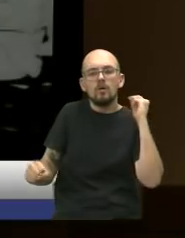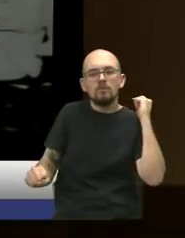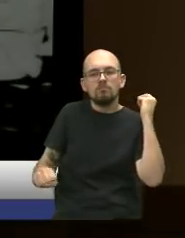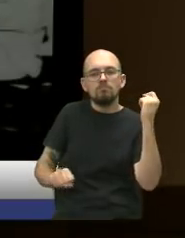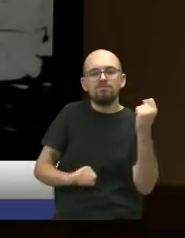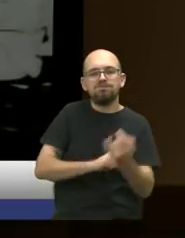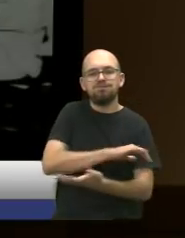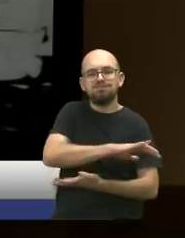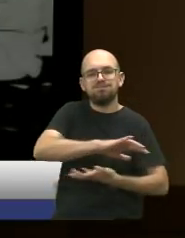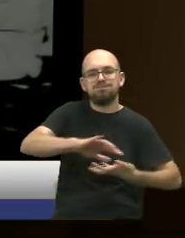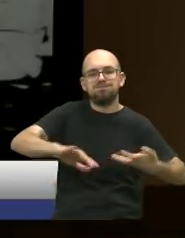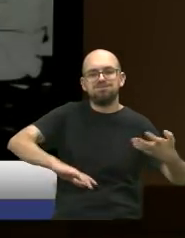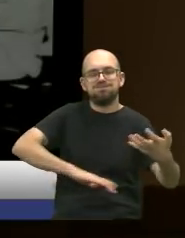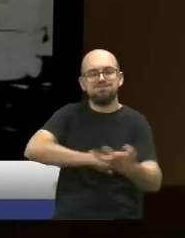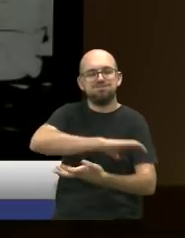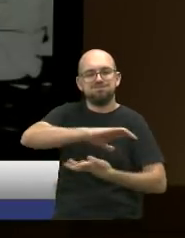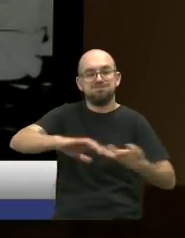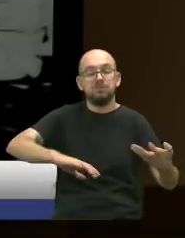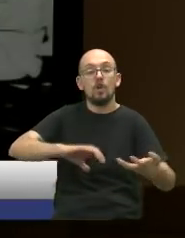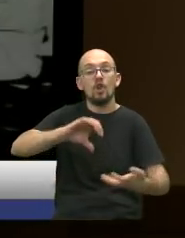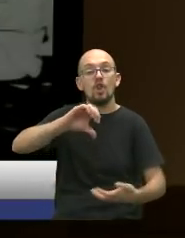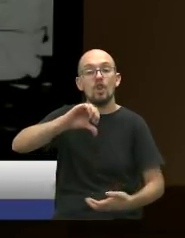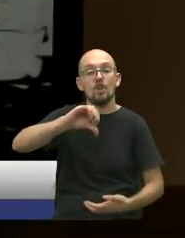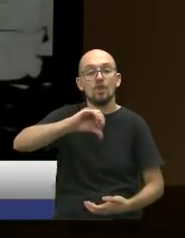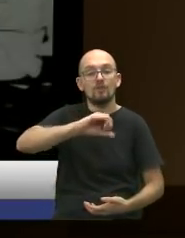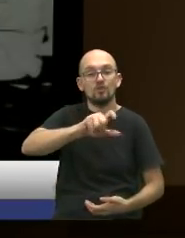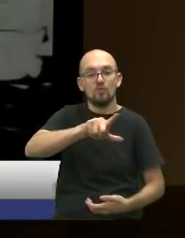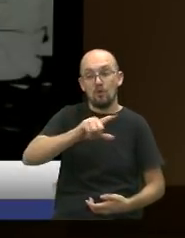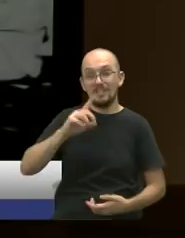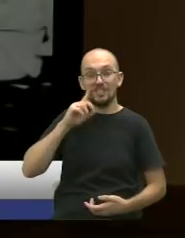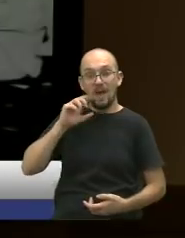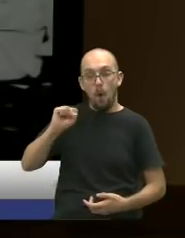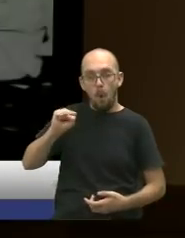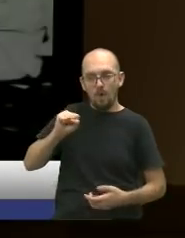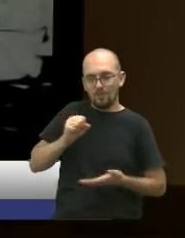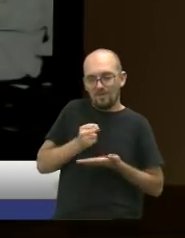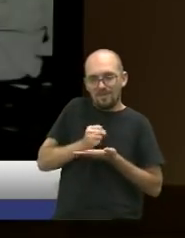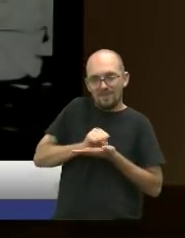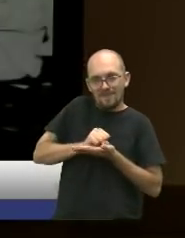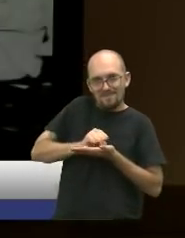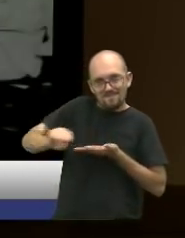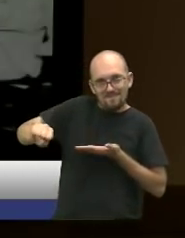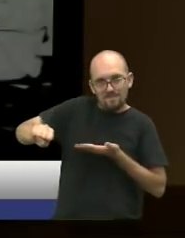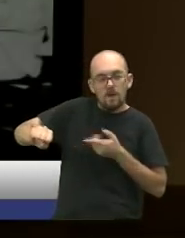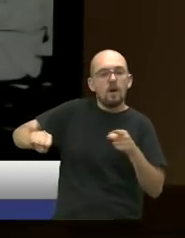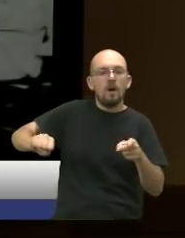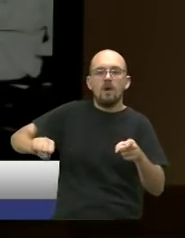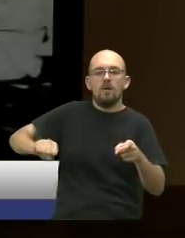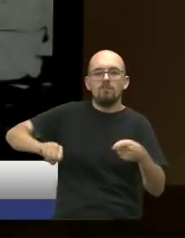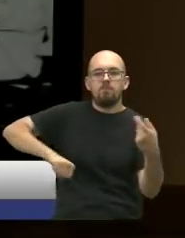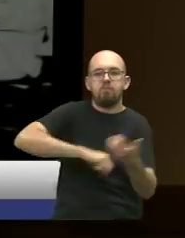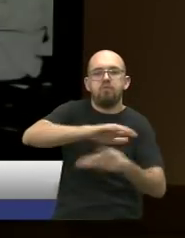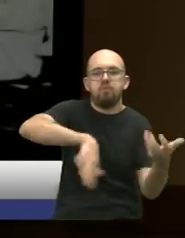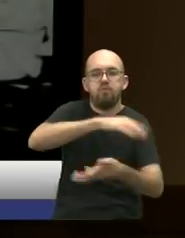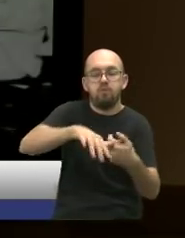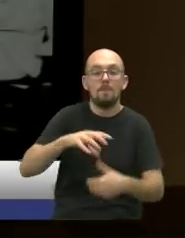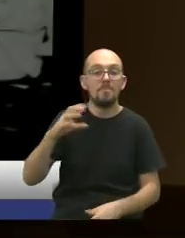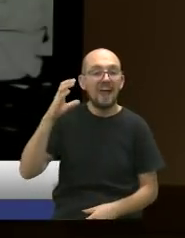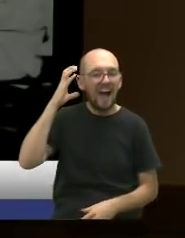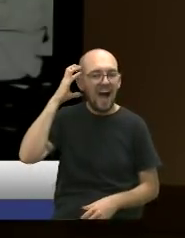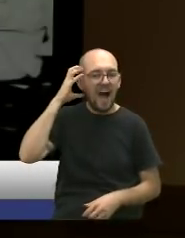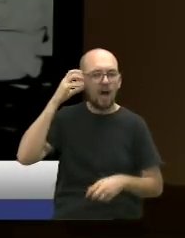de julho. As rádios transmitiam notícias sobre o decorrer do movimento, mas